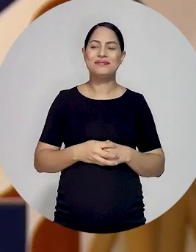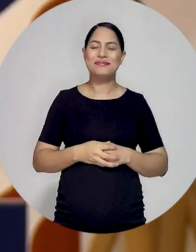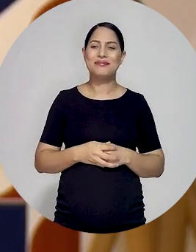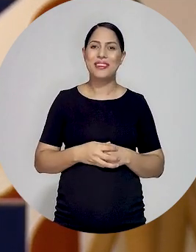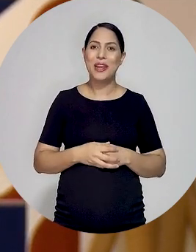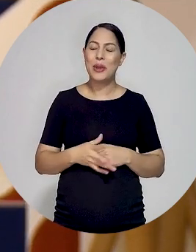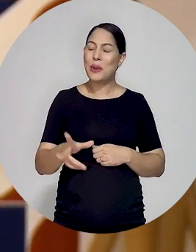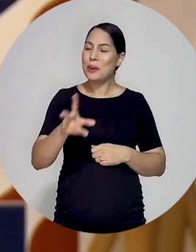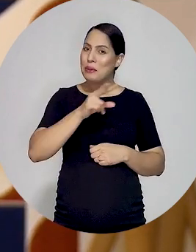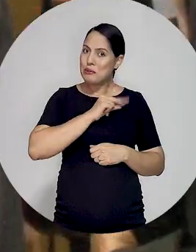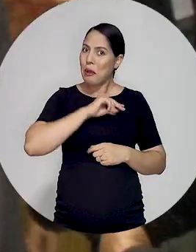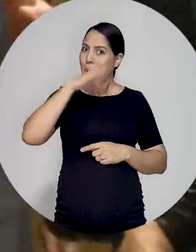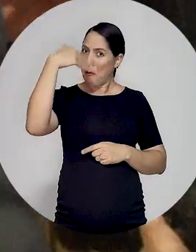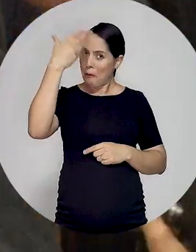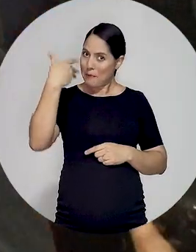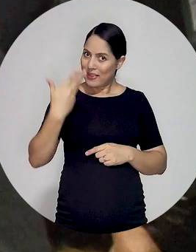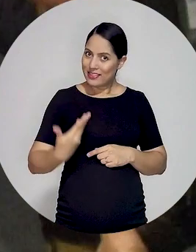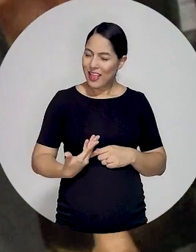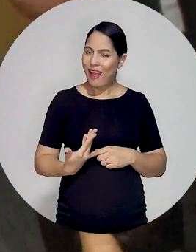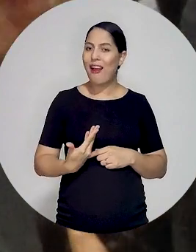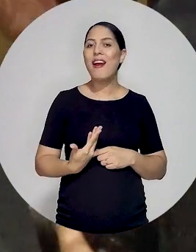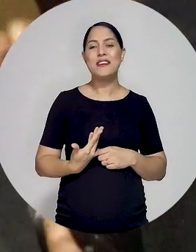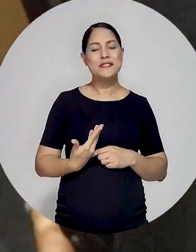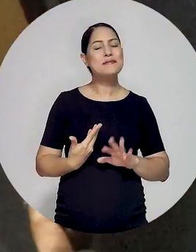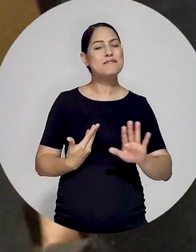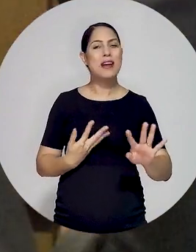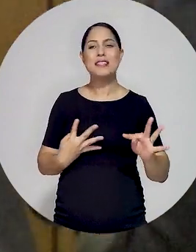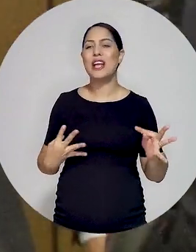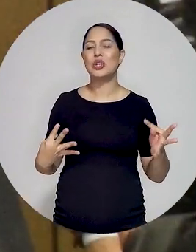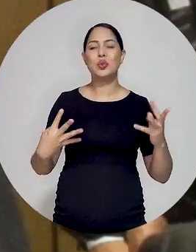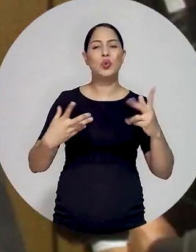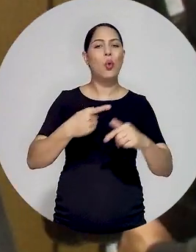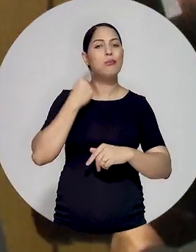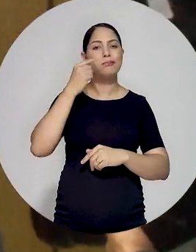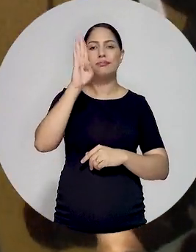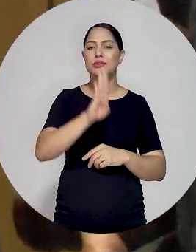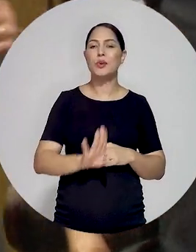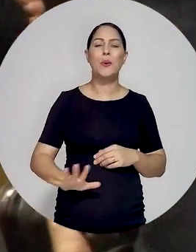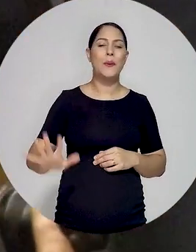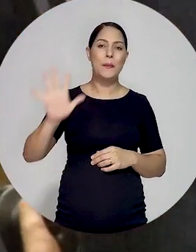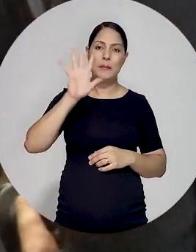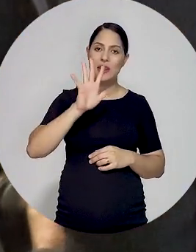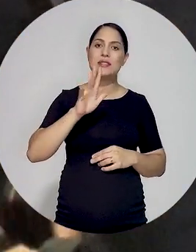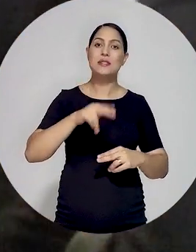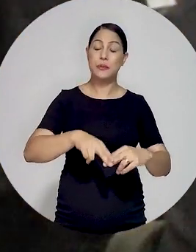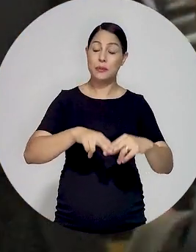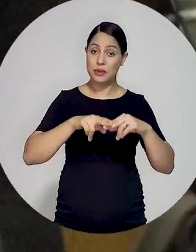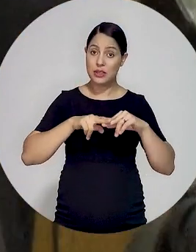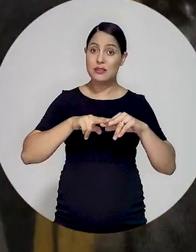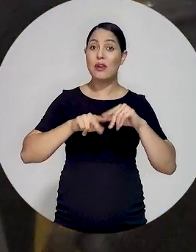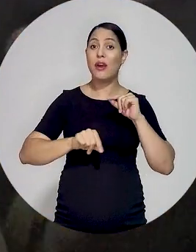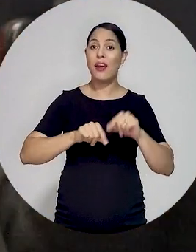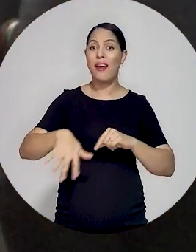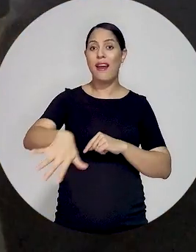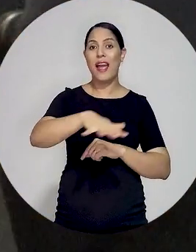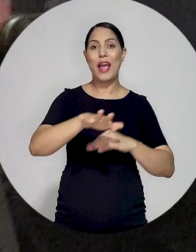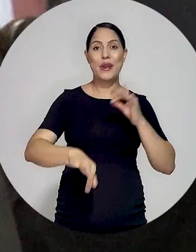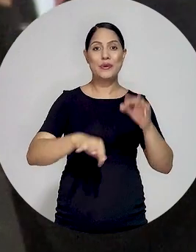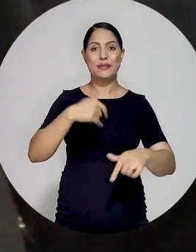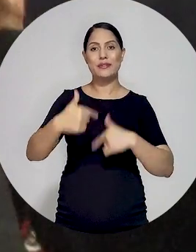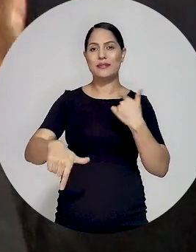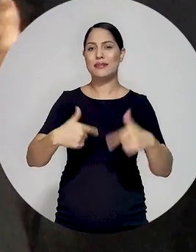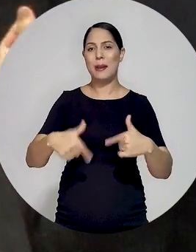à Justiça do Trabalho. É uma homenagem aos advogados do Brasil, especialmente a todos que militam na Justiça do